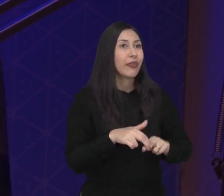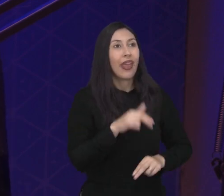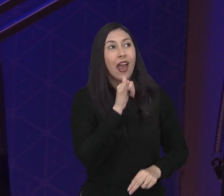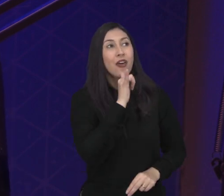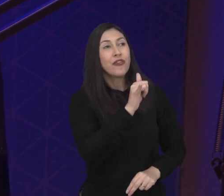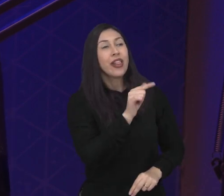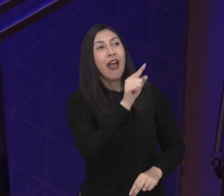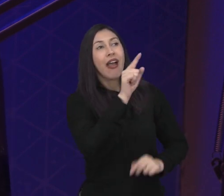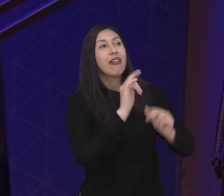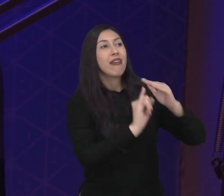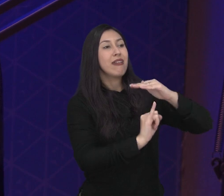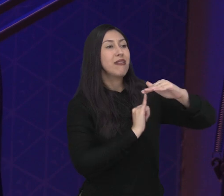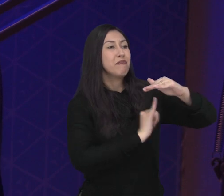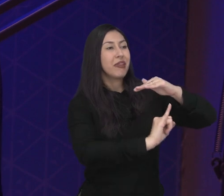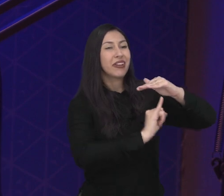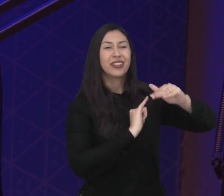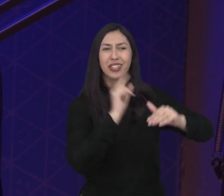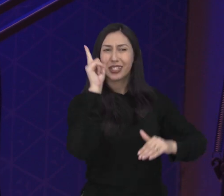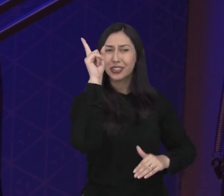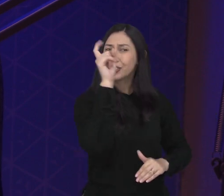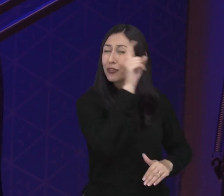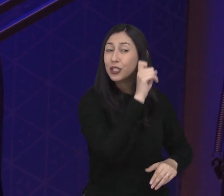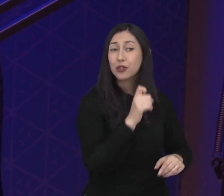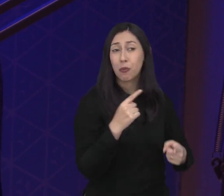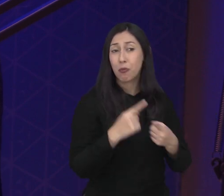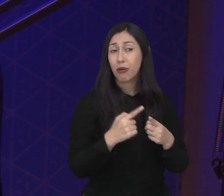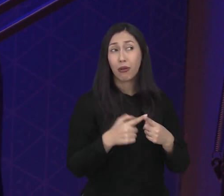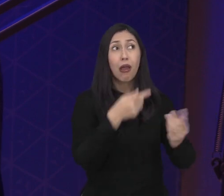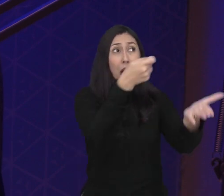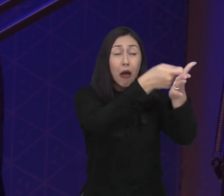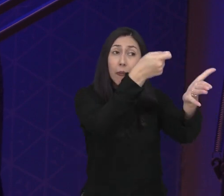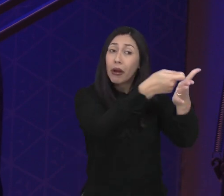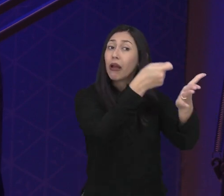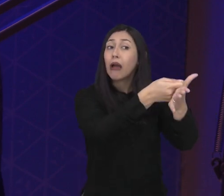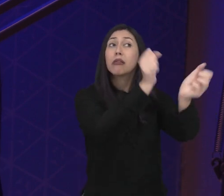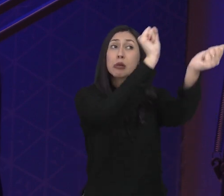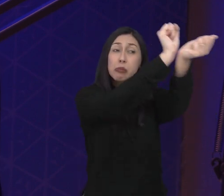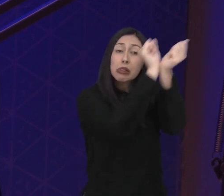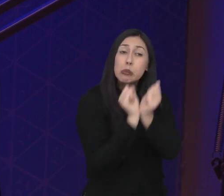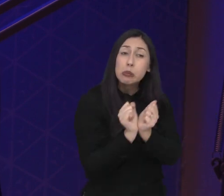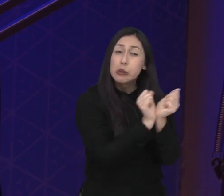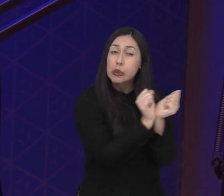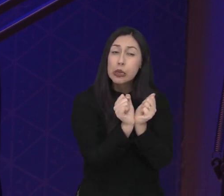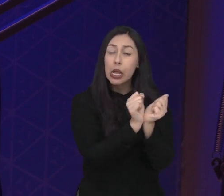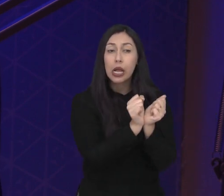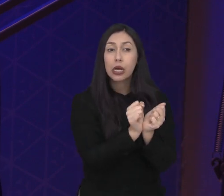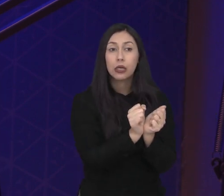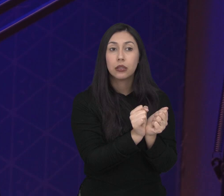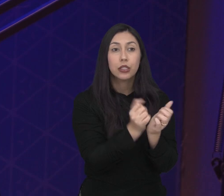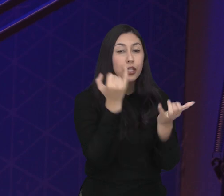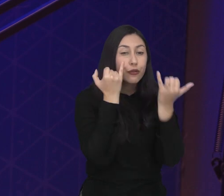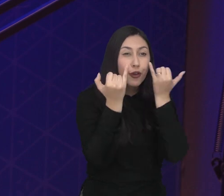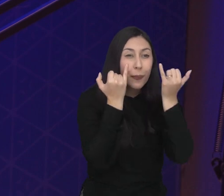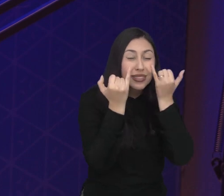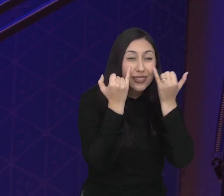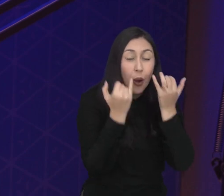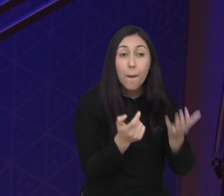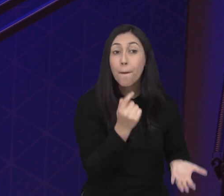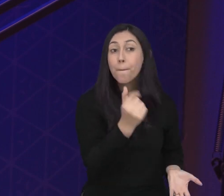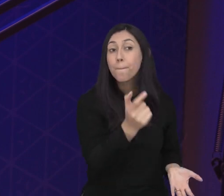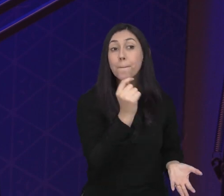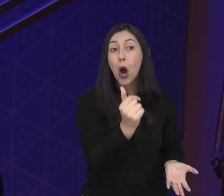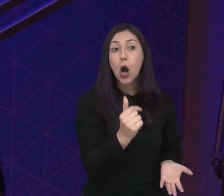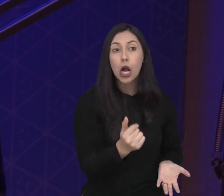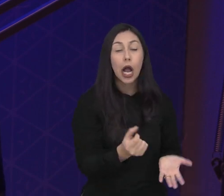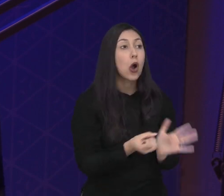Samu? Existem registros de mais ou menos quantos negros vieram para o Brasil, mas a gente nem sabe direito